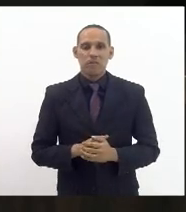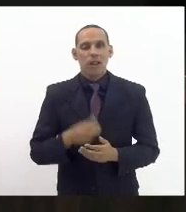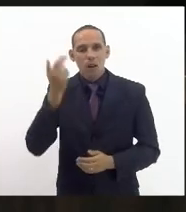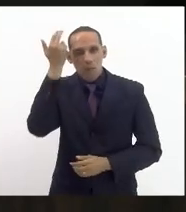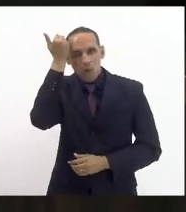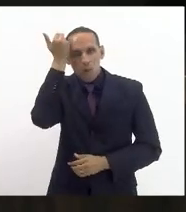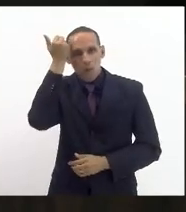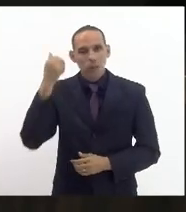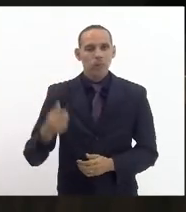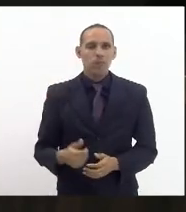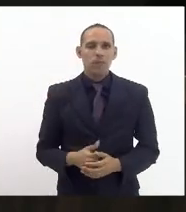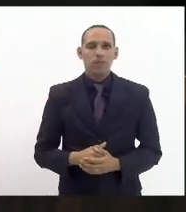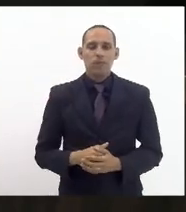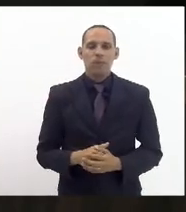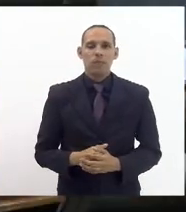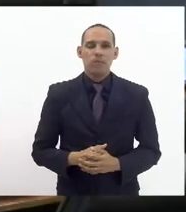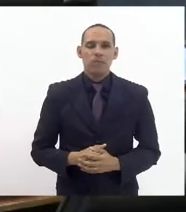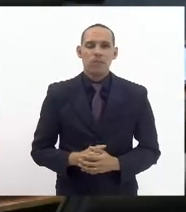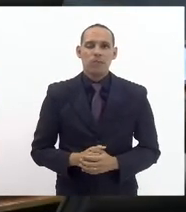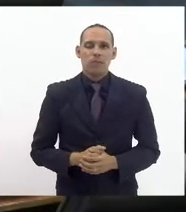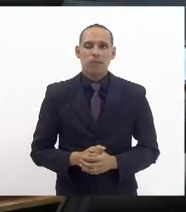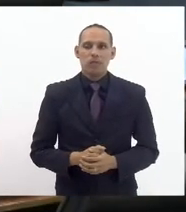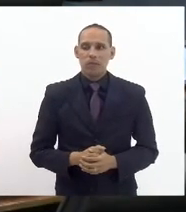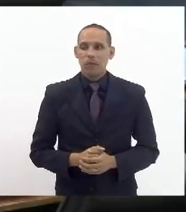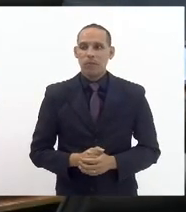Eliomar Coelho.